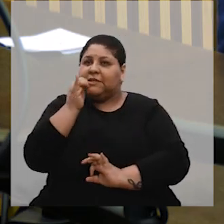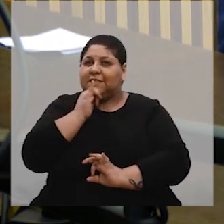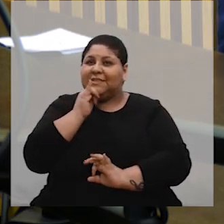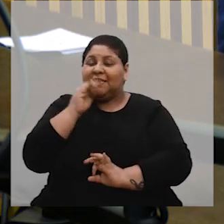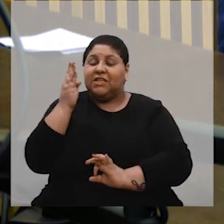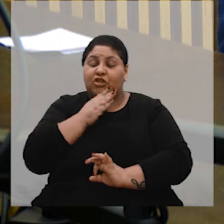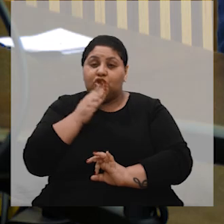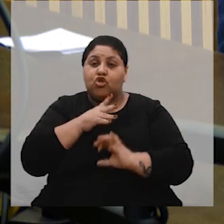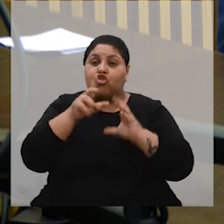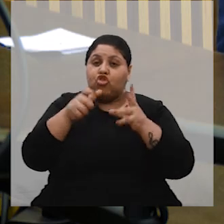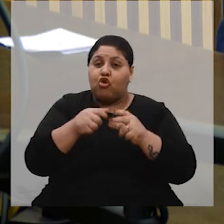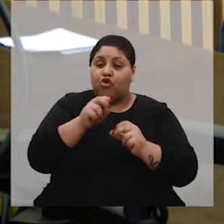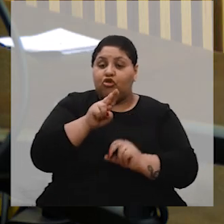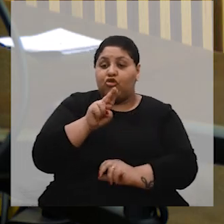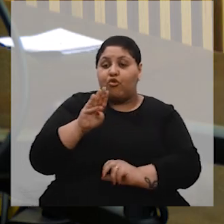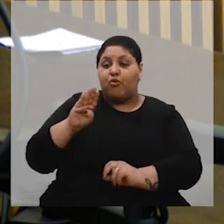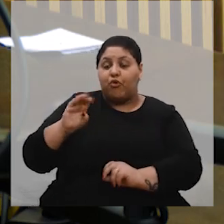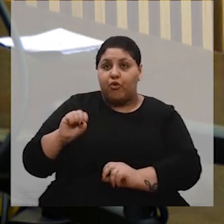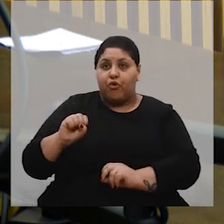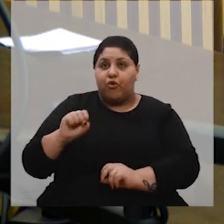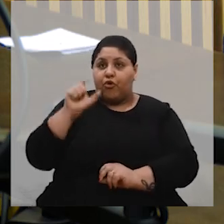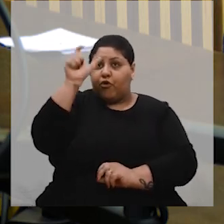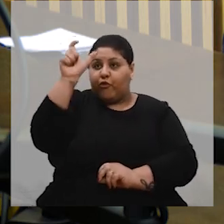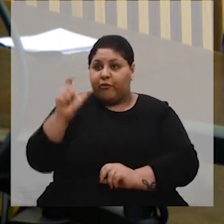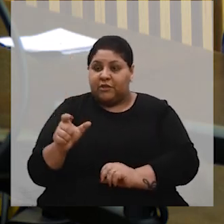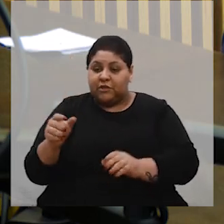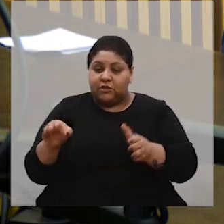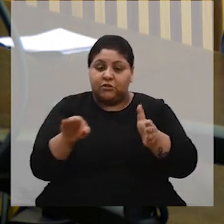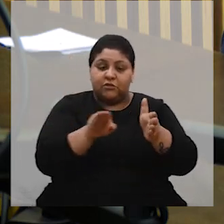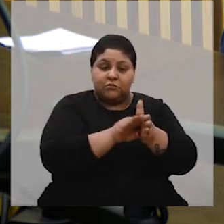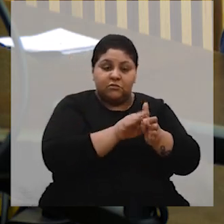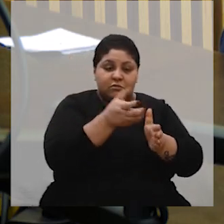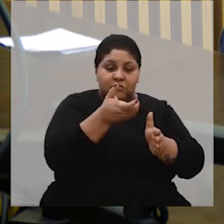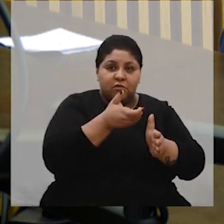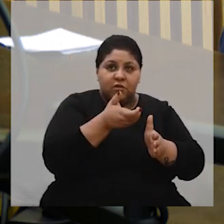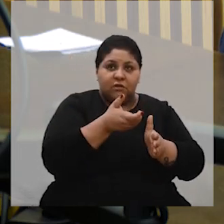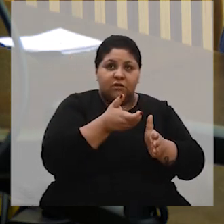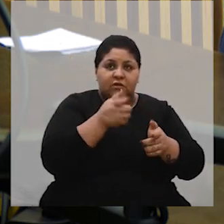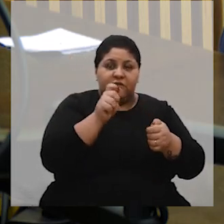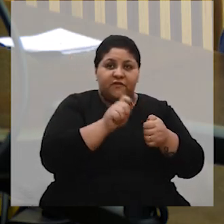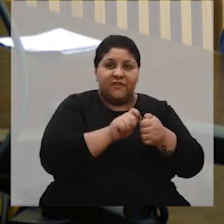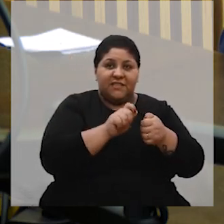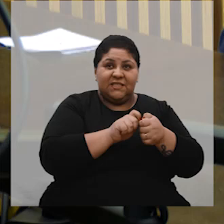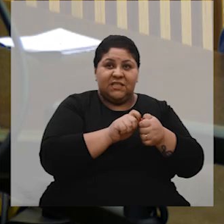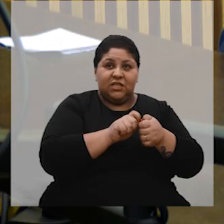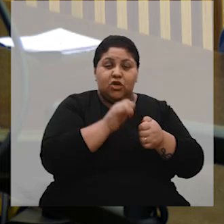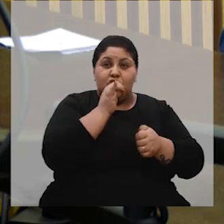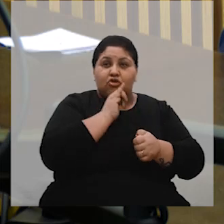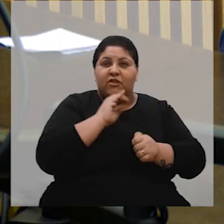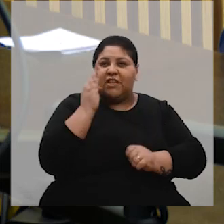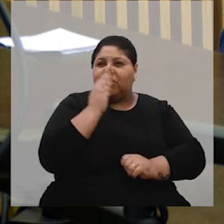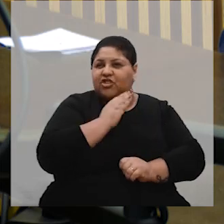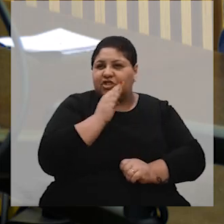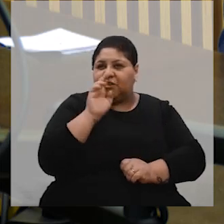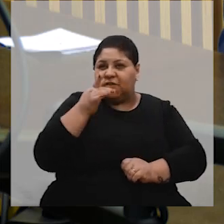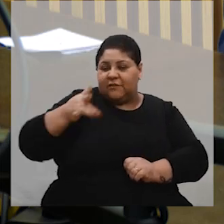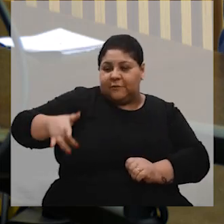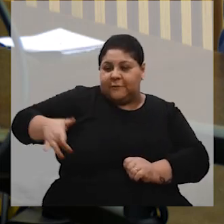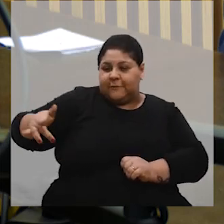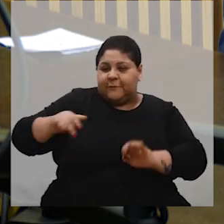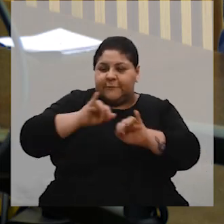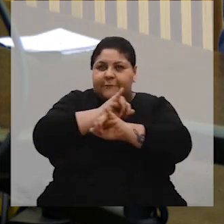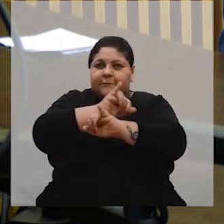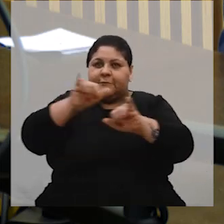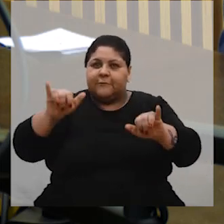rápido. Então, todas as UBSs, o paciente é só chegar lá e dizer, eu quero fazer o teste rápido das hepatites. É um teste que te dá